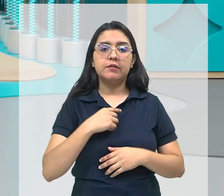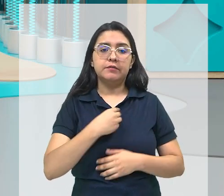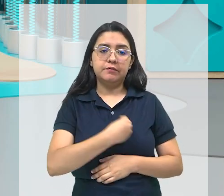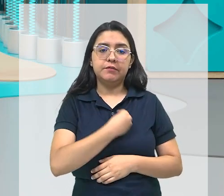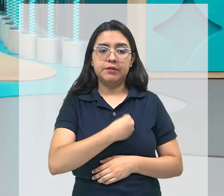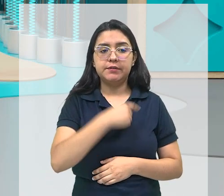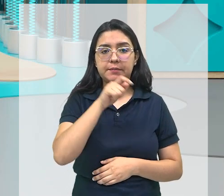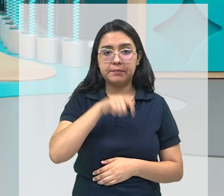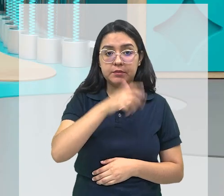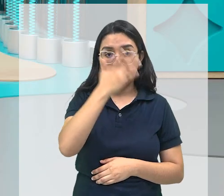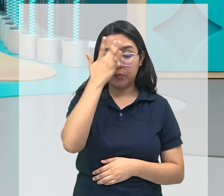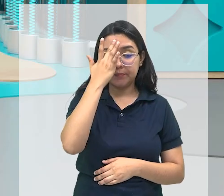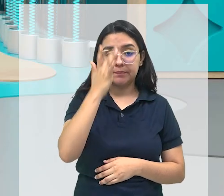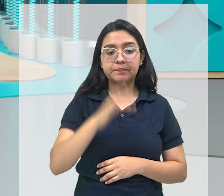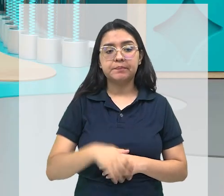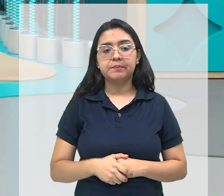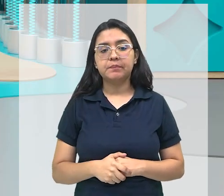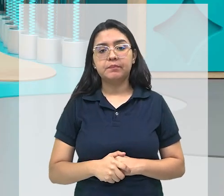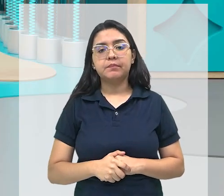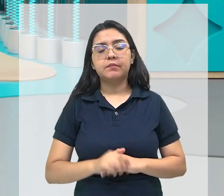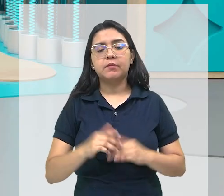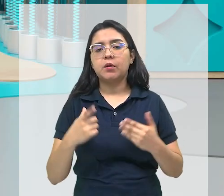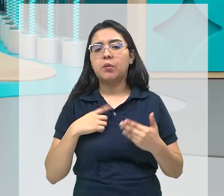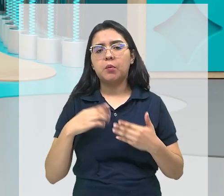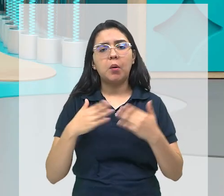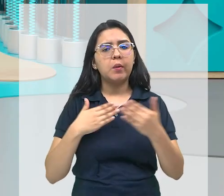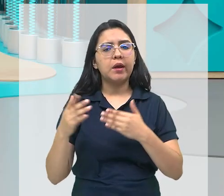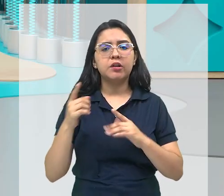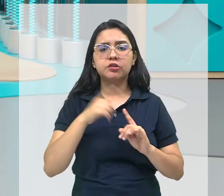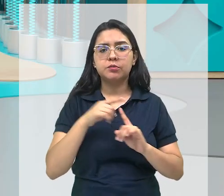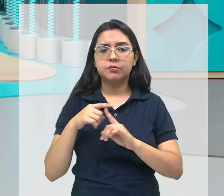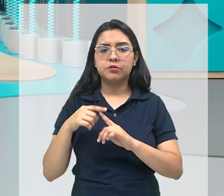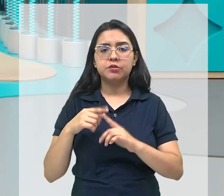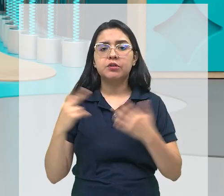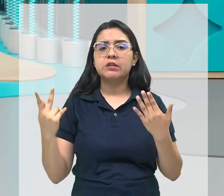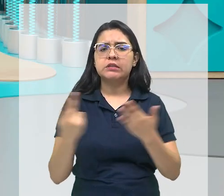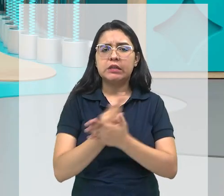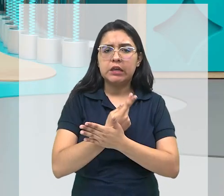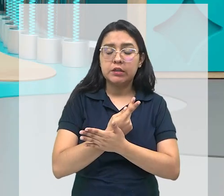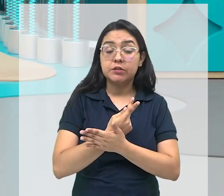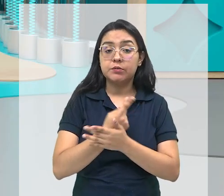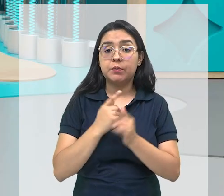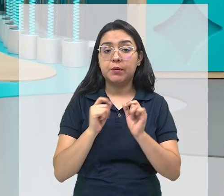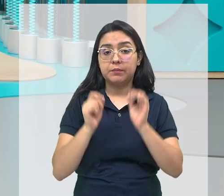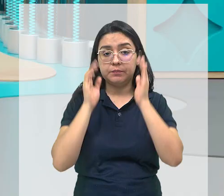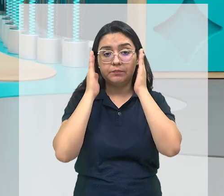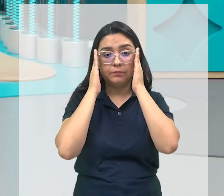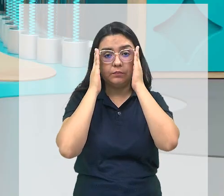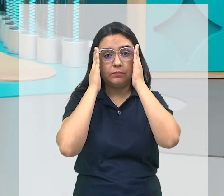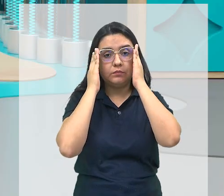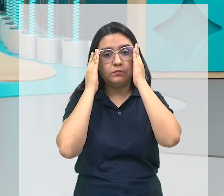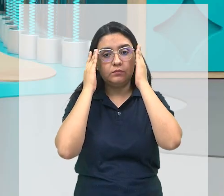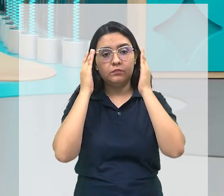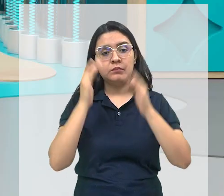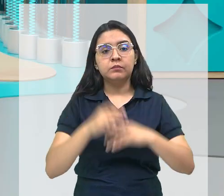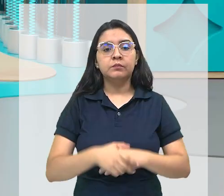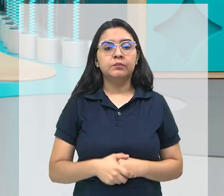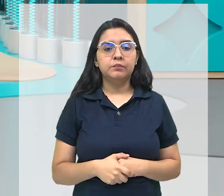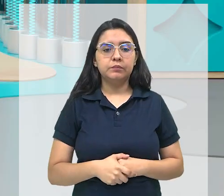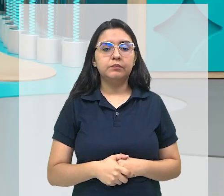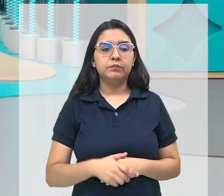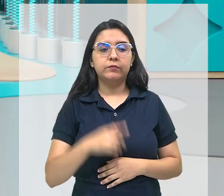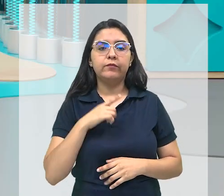pessoa, né? Então, qualquer tipo de acidente que vá gerar um mau funcionamento